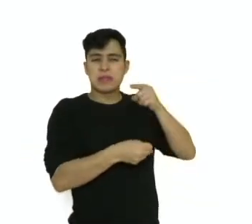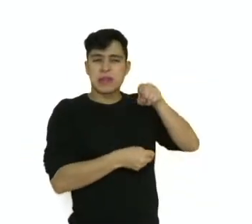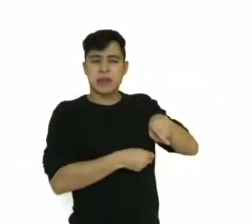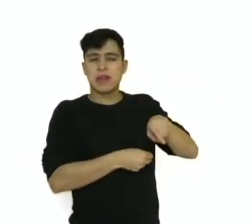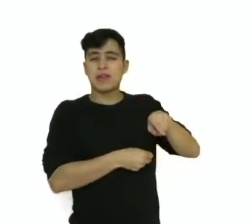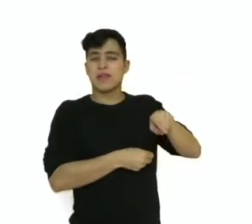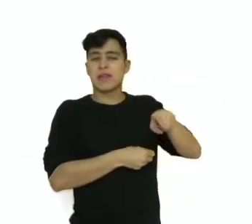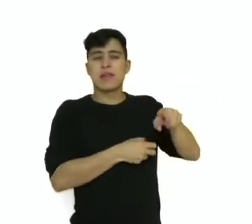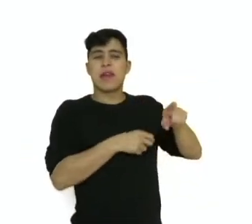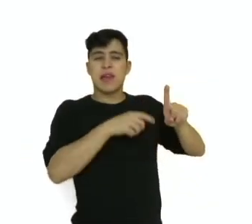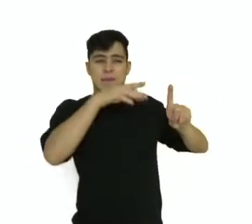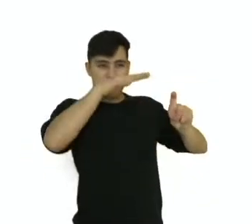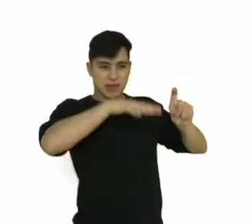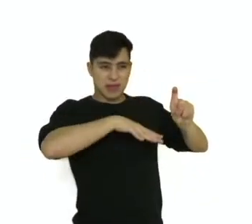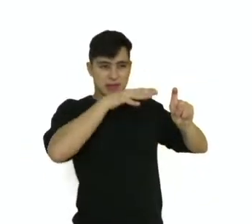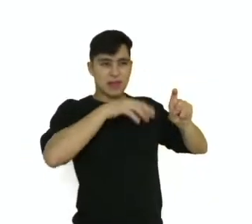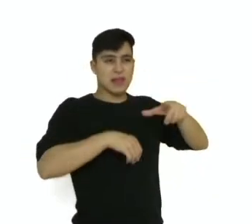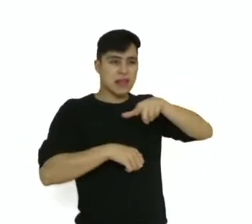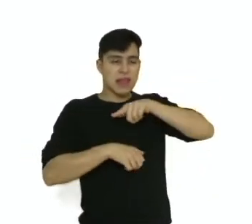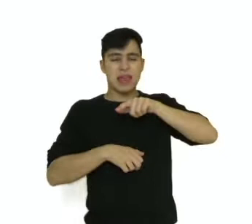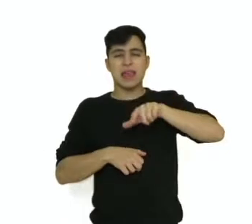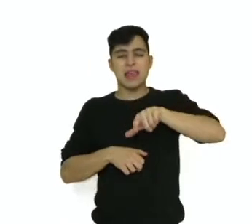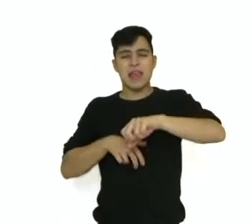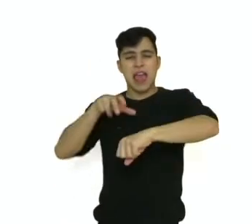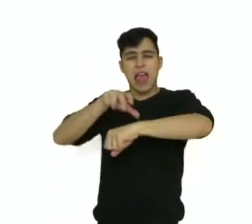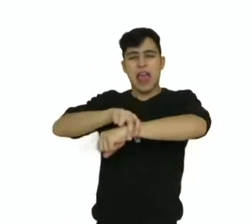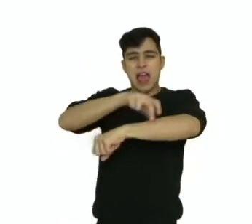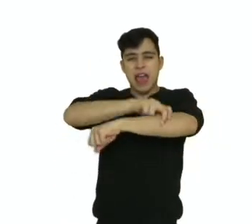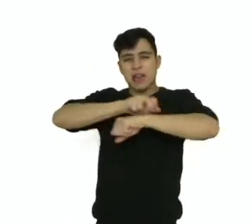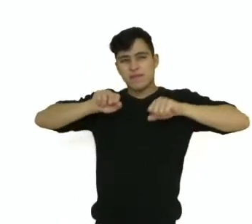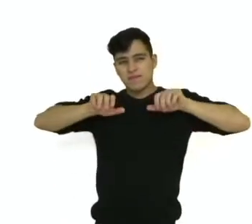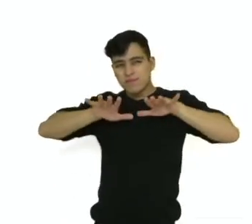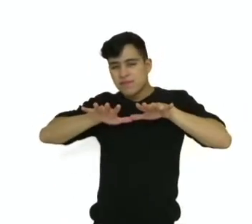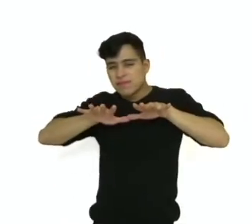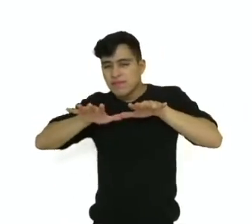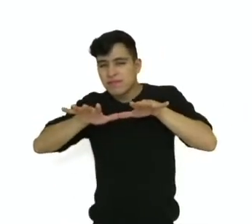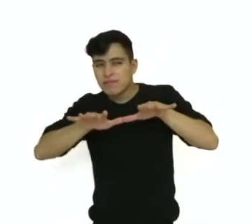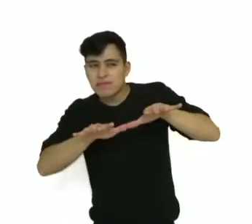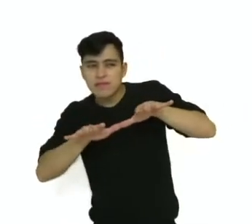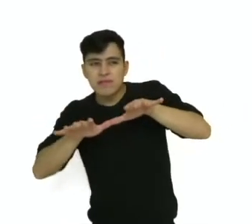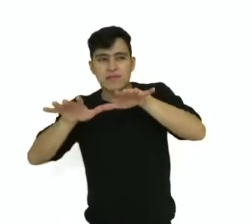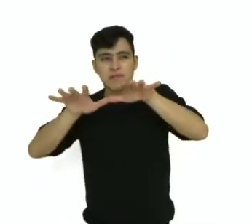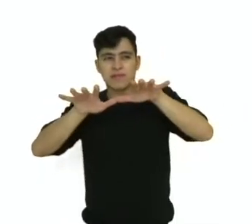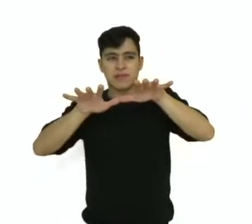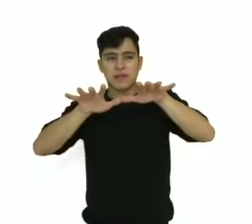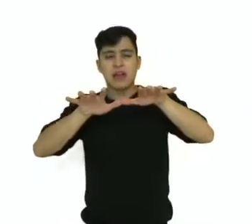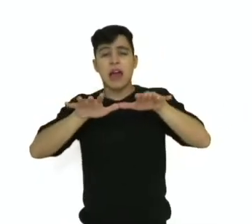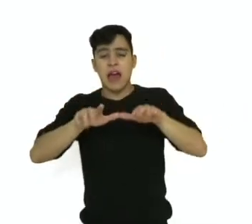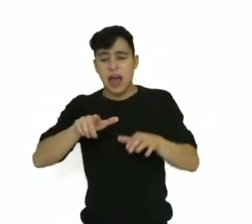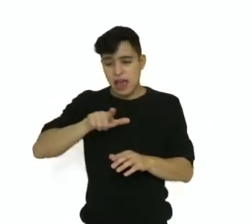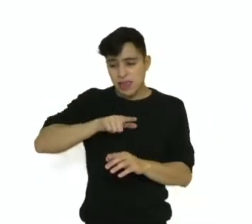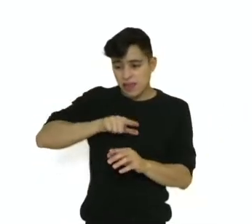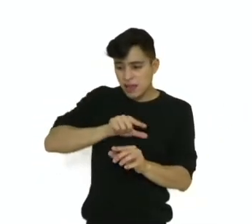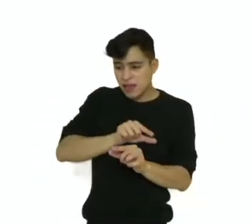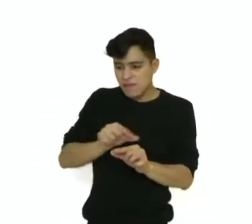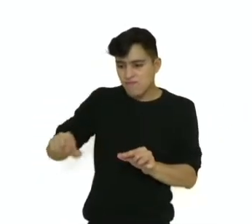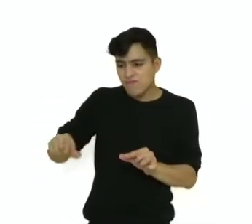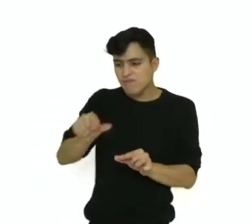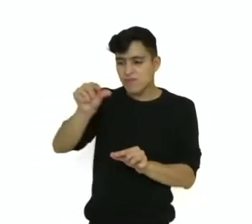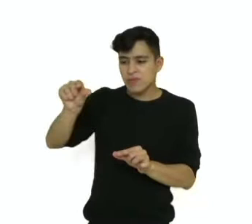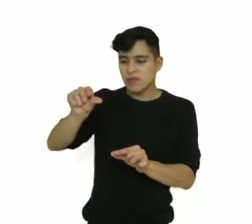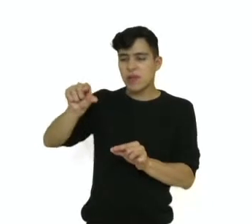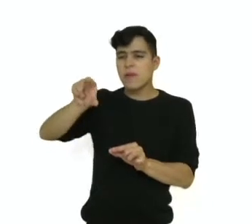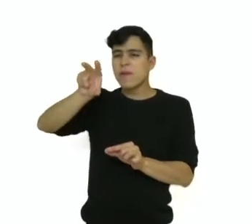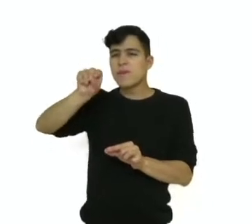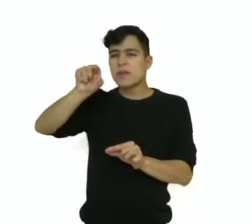na imagem mostra ali uma águia, né? É mostrada devorando um pássaro no alto de um cacto, com flores. O